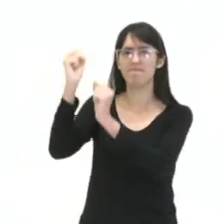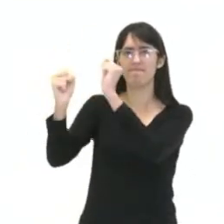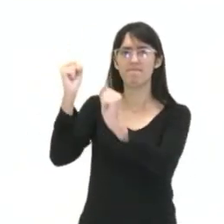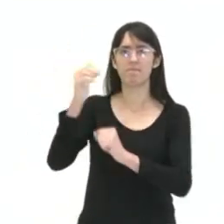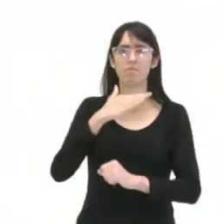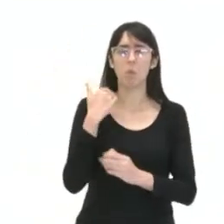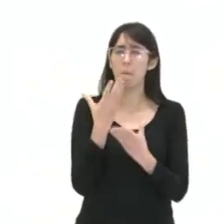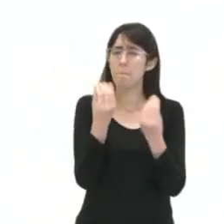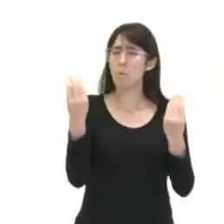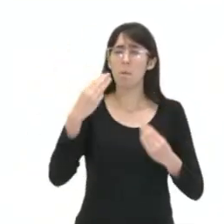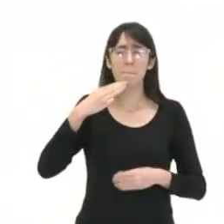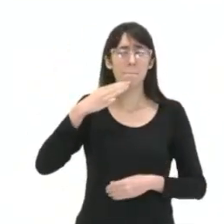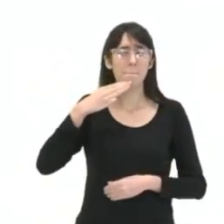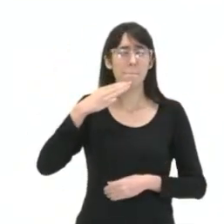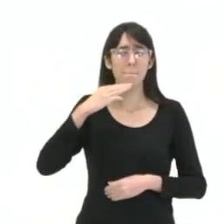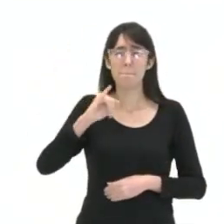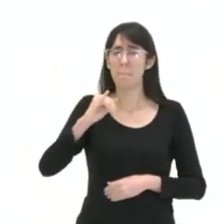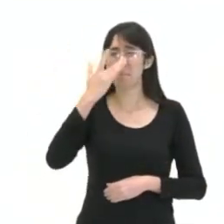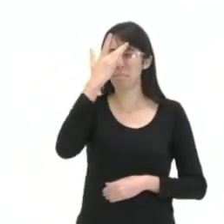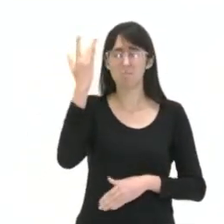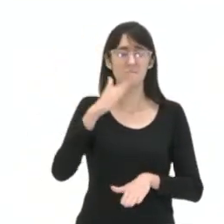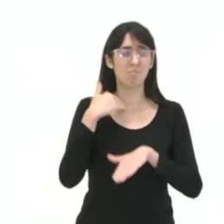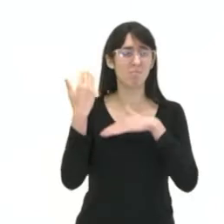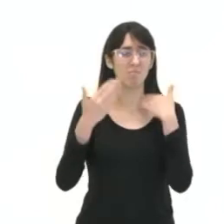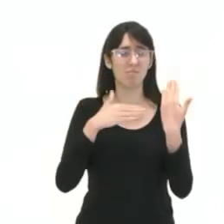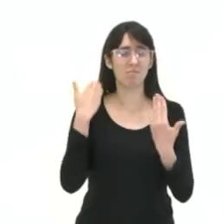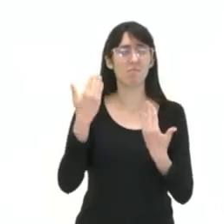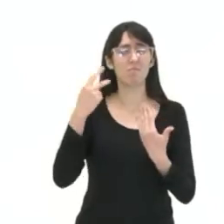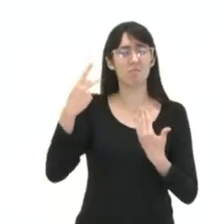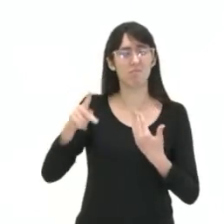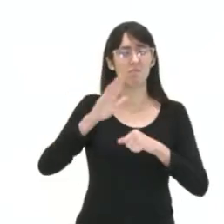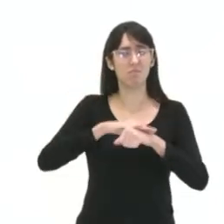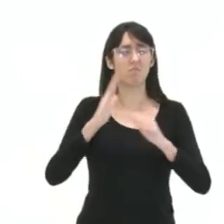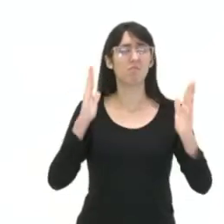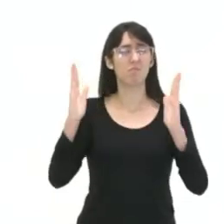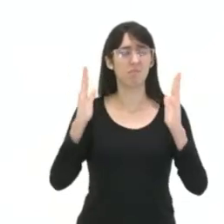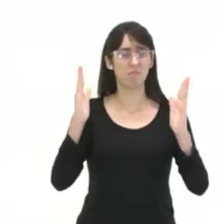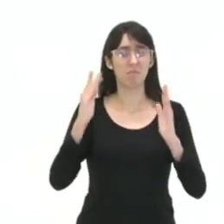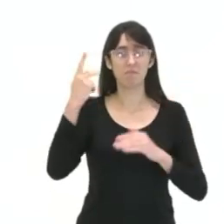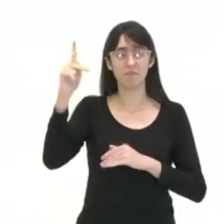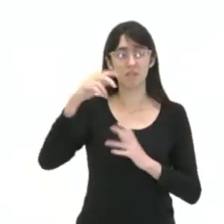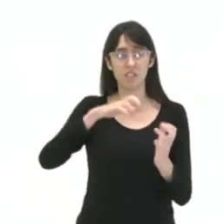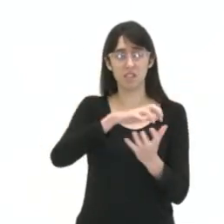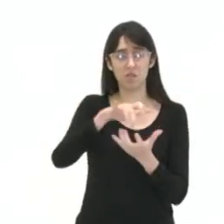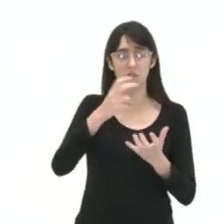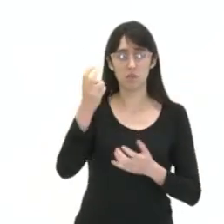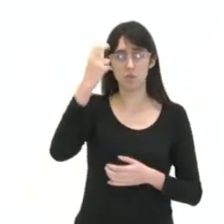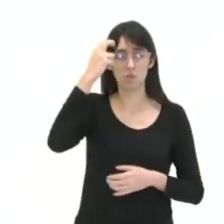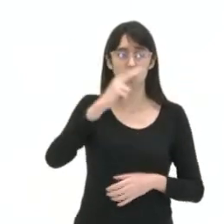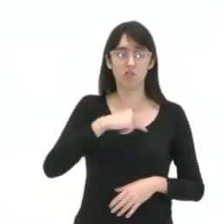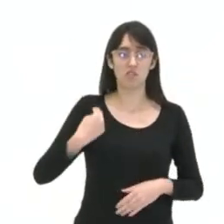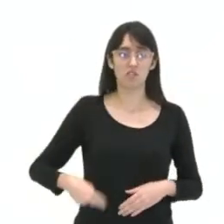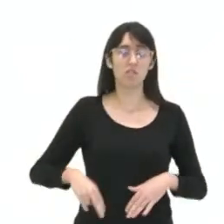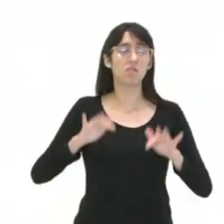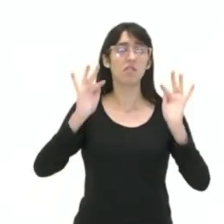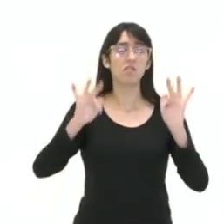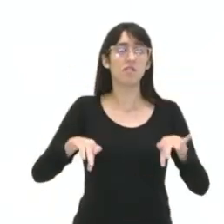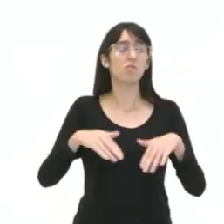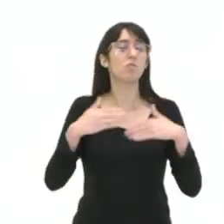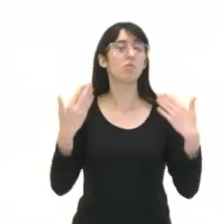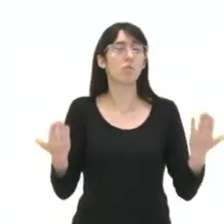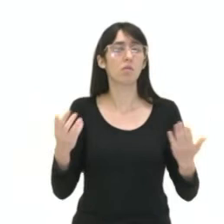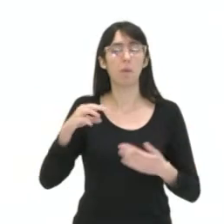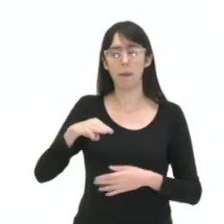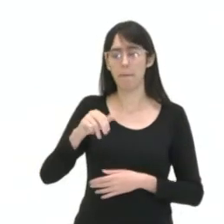pessoas morreram por consequência das perseguições motivadas durante esse período, e a Revolução Cultural Chinesa teve seu fim com a morte do